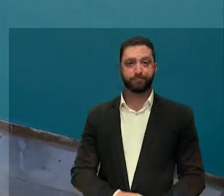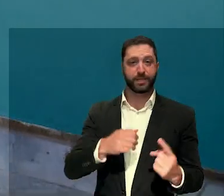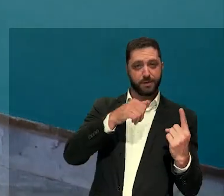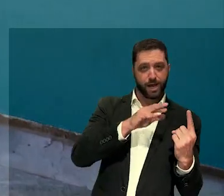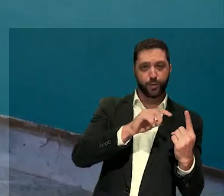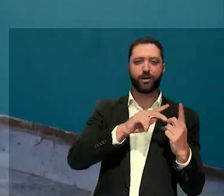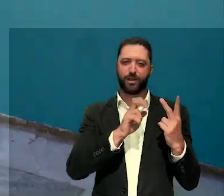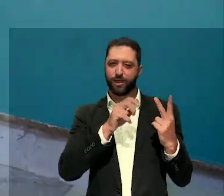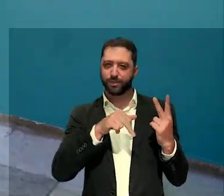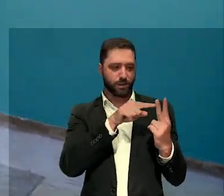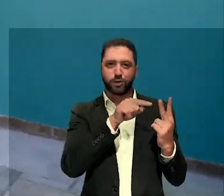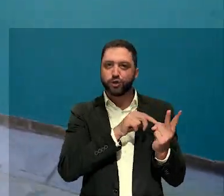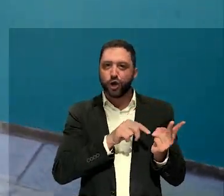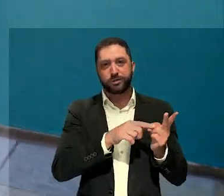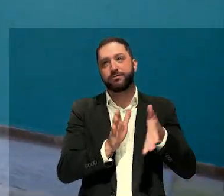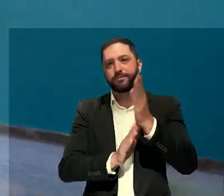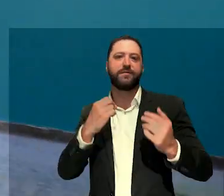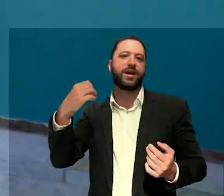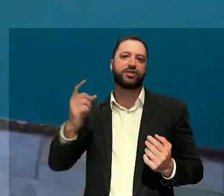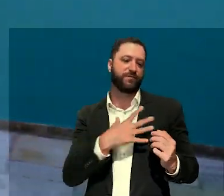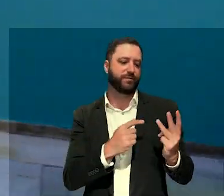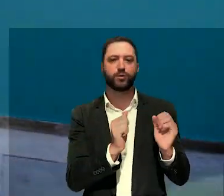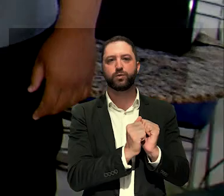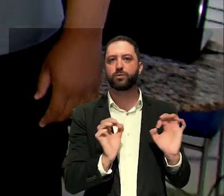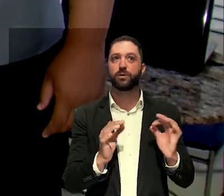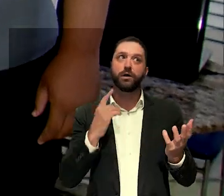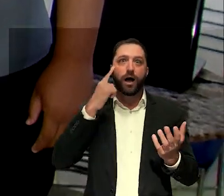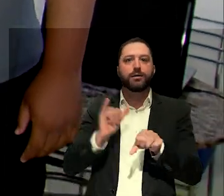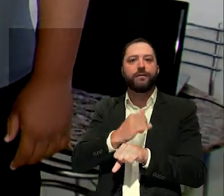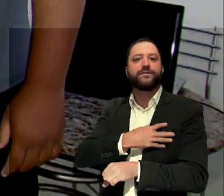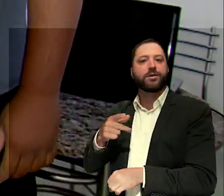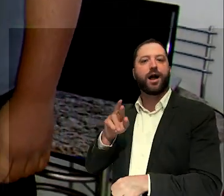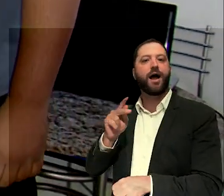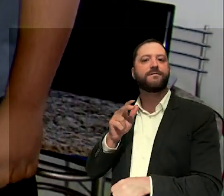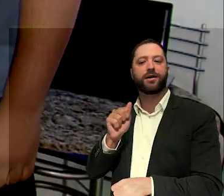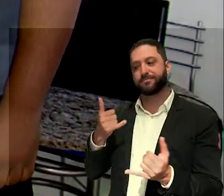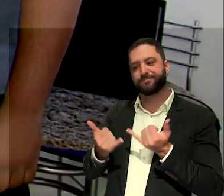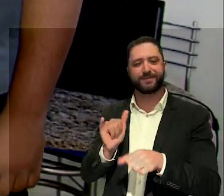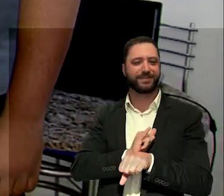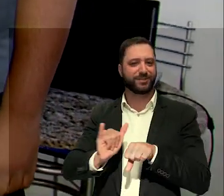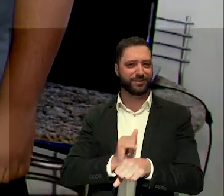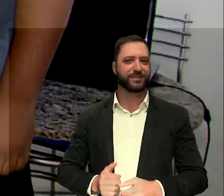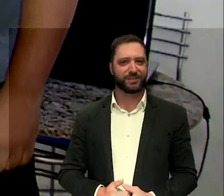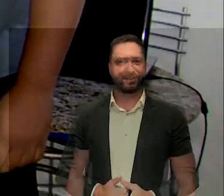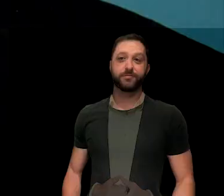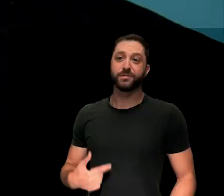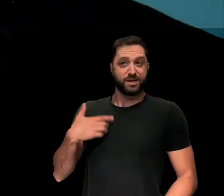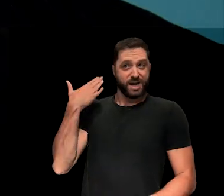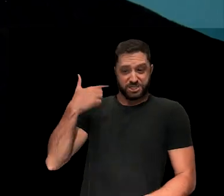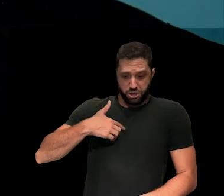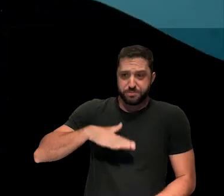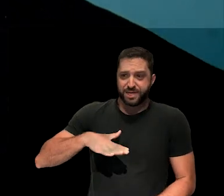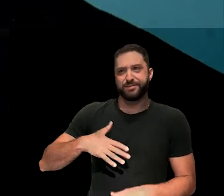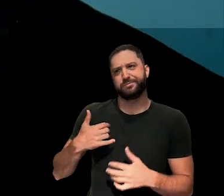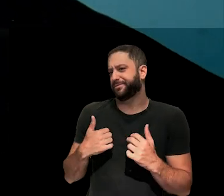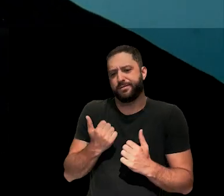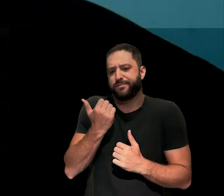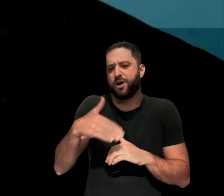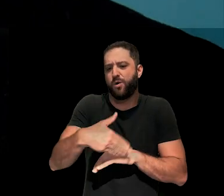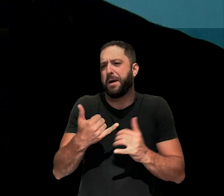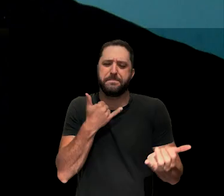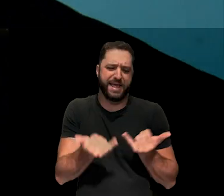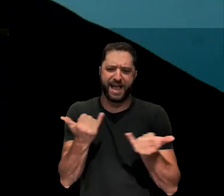eletrônico. Mário e Helena não vão viajar. E essa foi a saída para as férias do Rafa. Eu fui criado numa época